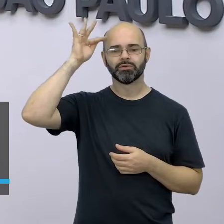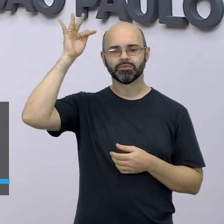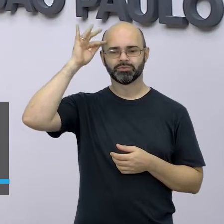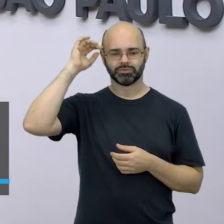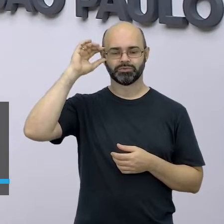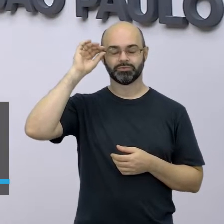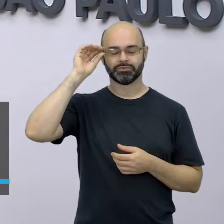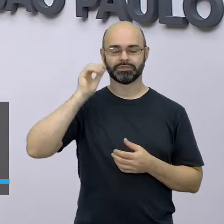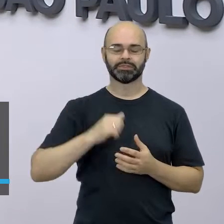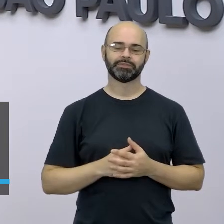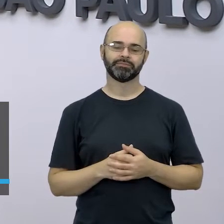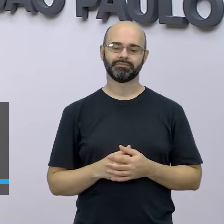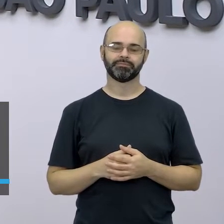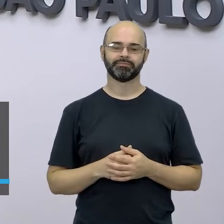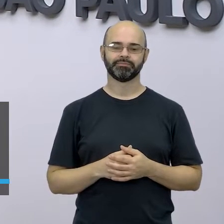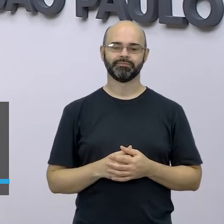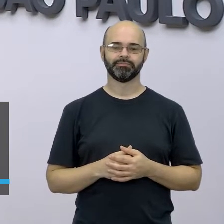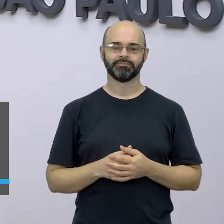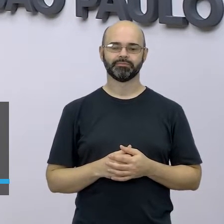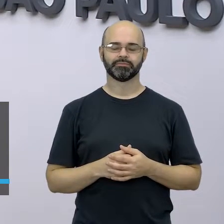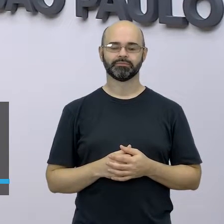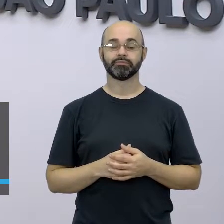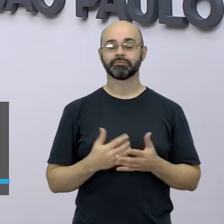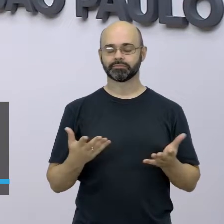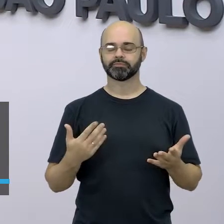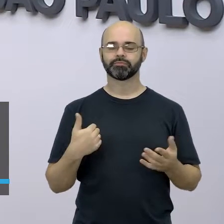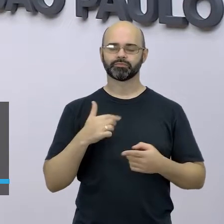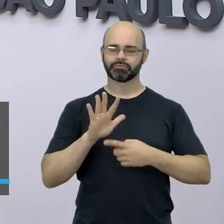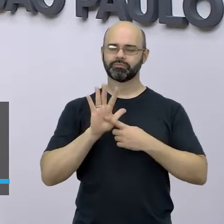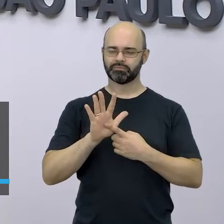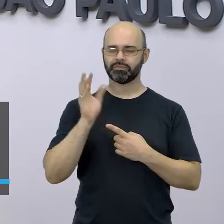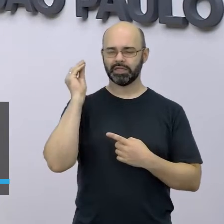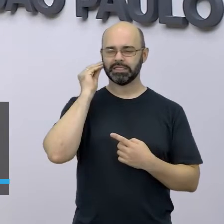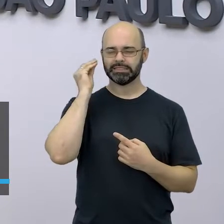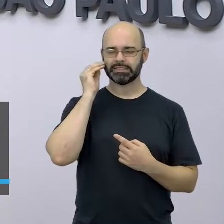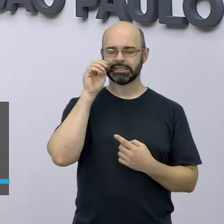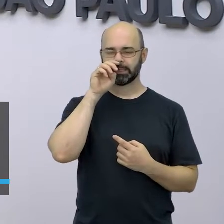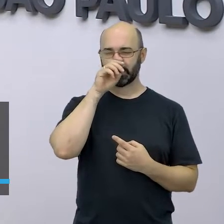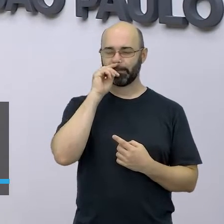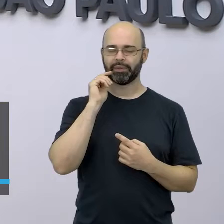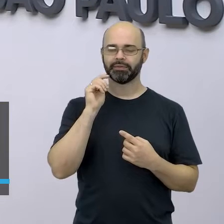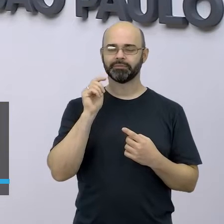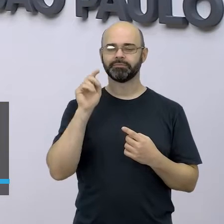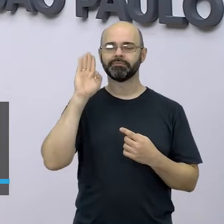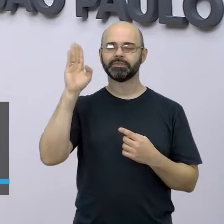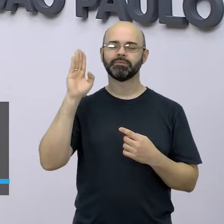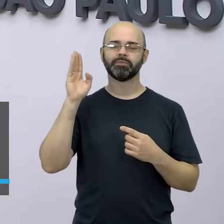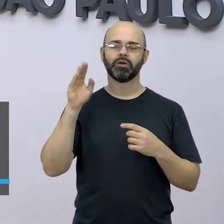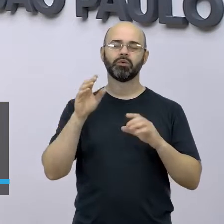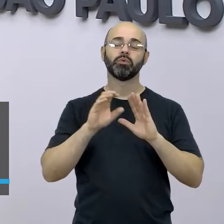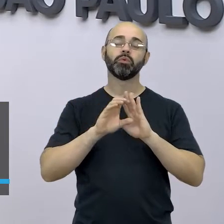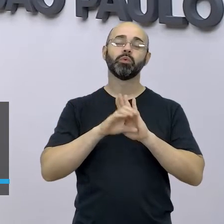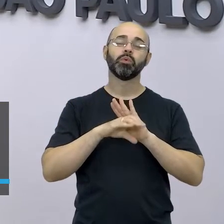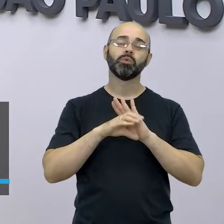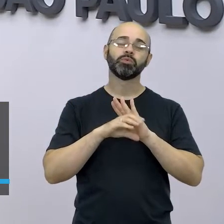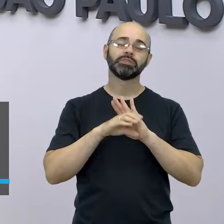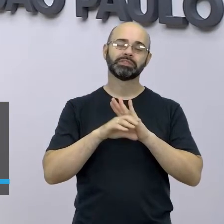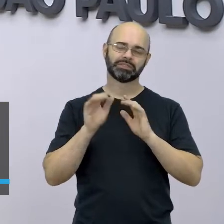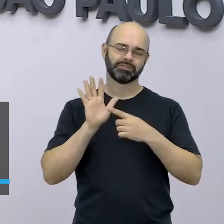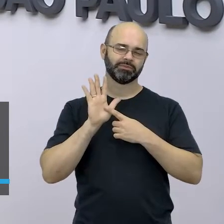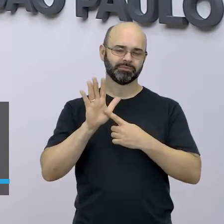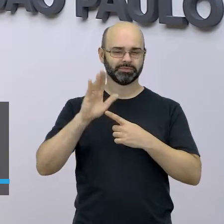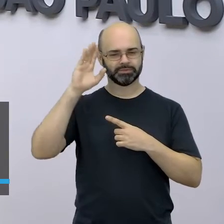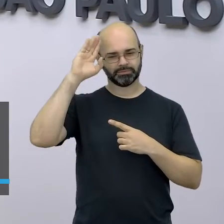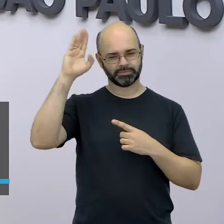por diante. Então, eu vou tentar apresentar para vocês alguns dos principais conceitos, das